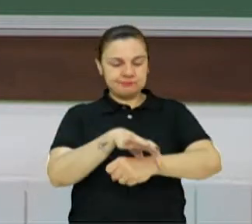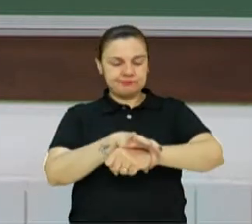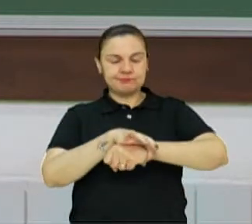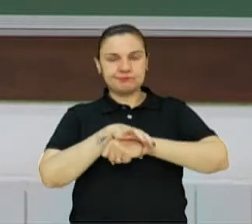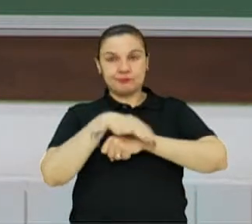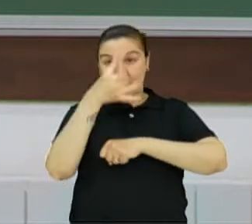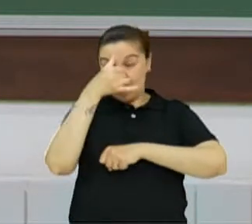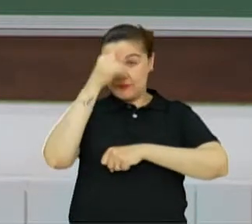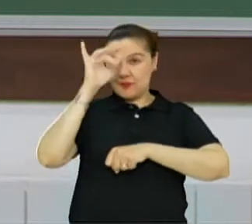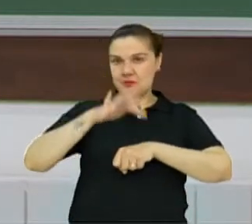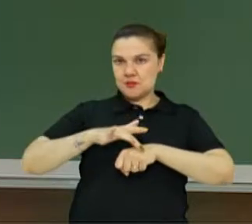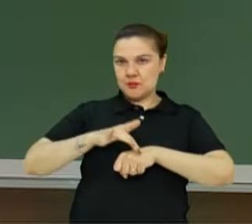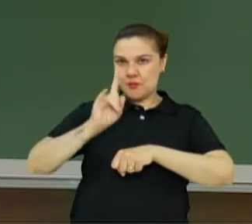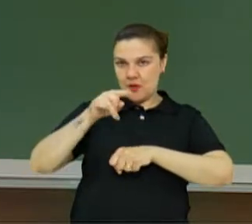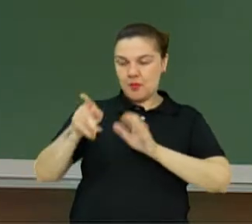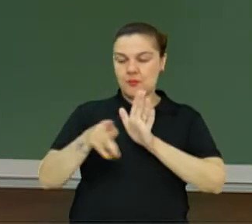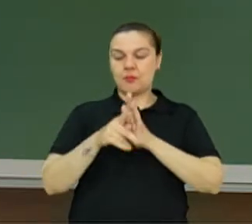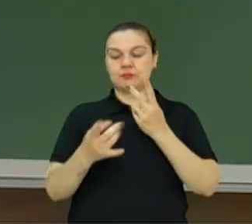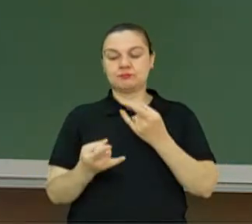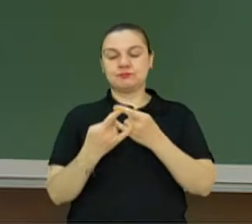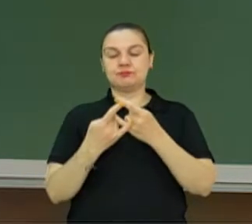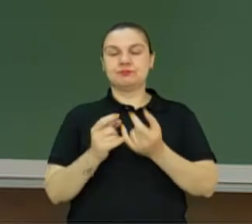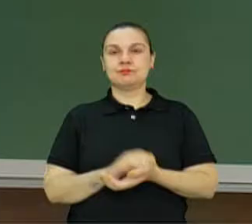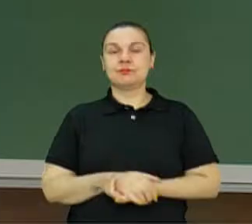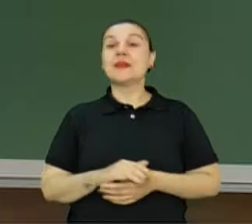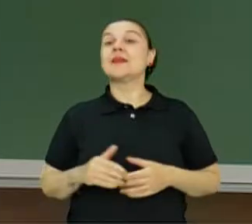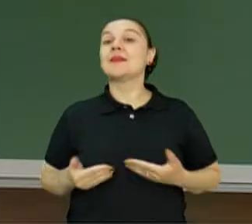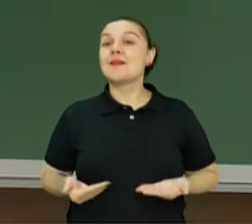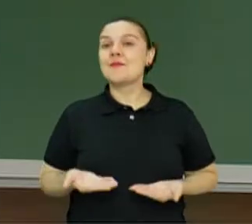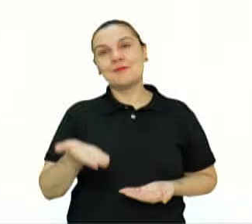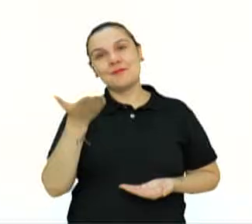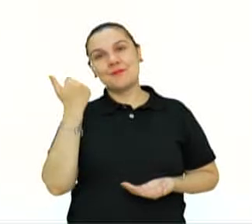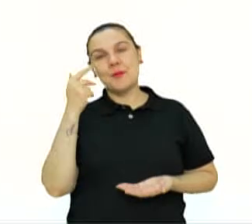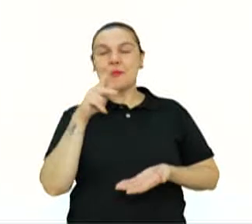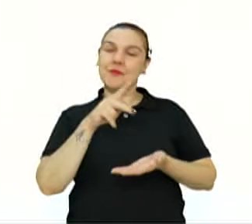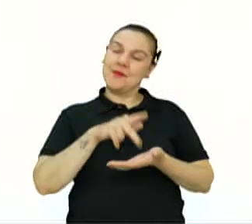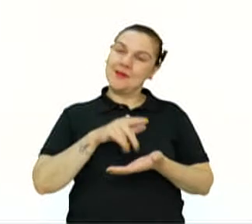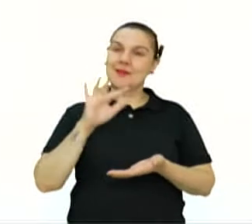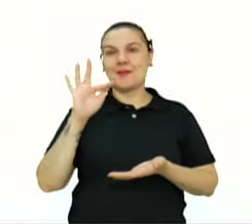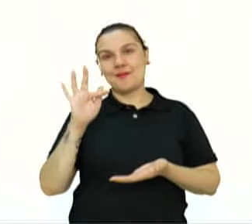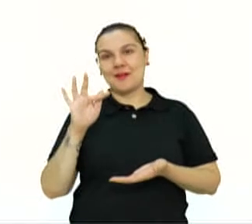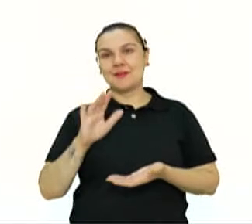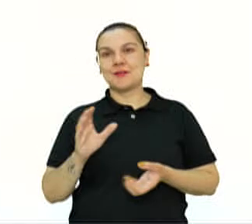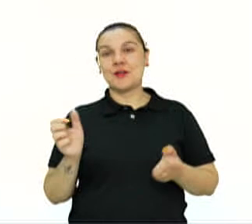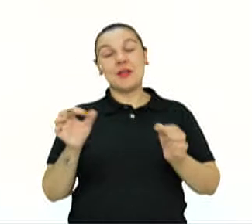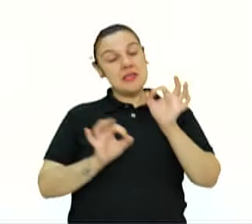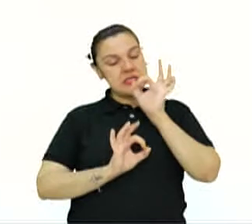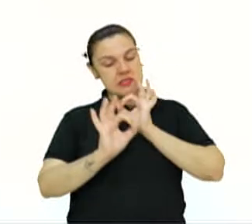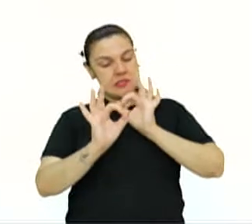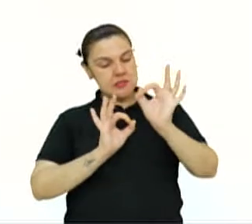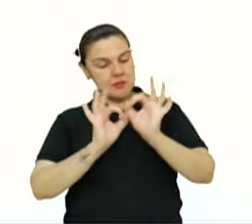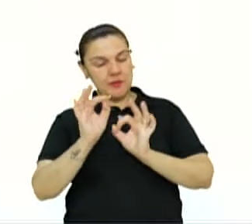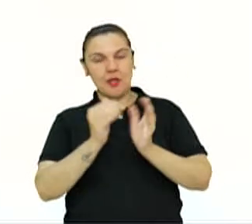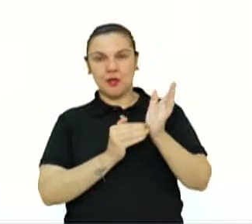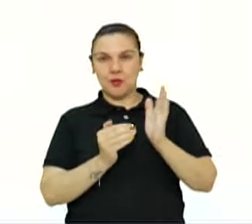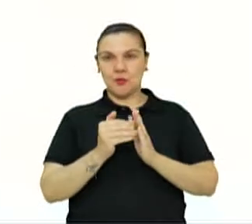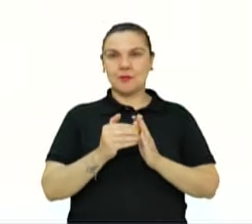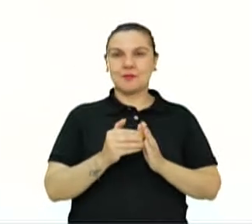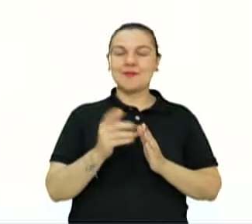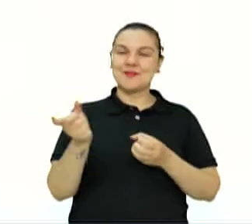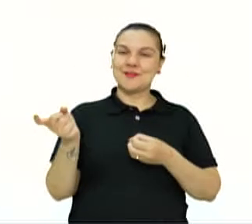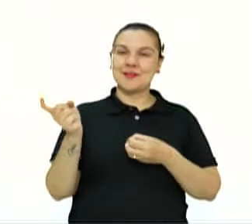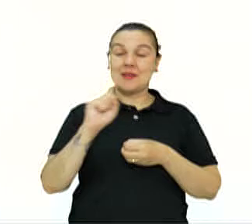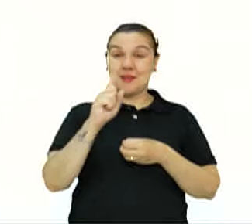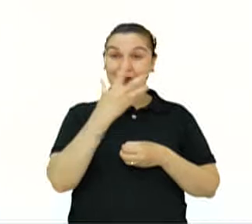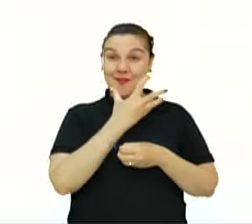prevenção contra essa doença é o uso de camisinha. E então, vamos lá? Verdadeiro ou falso? Julgar todas as afirmativas e,